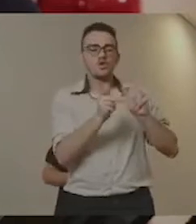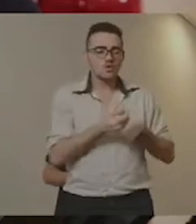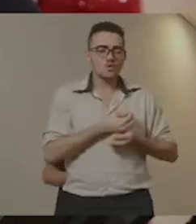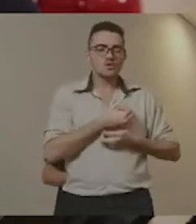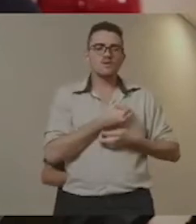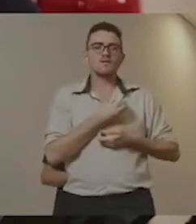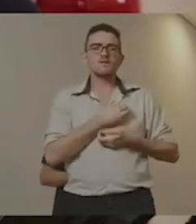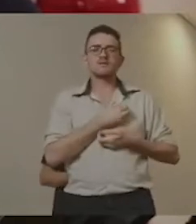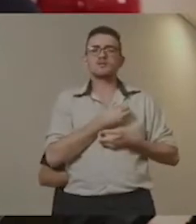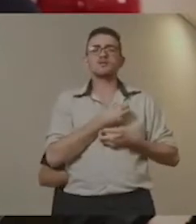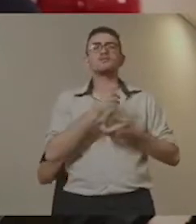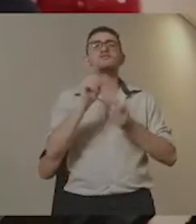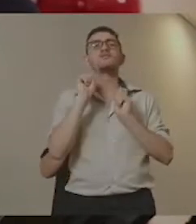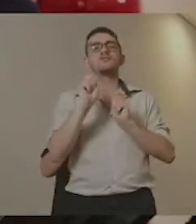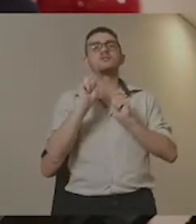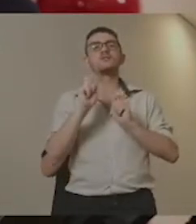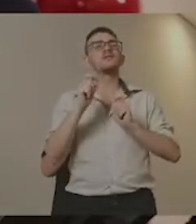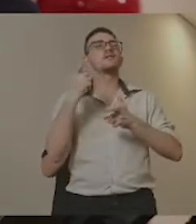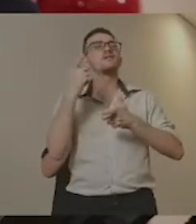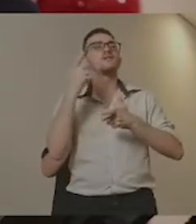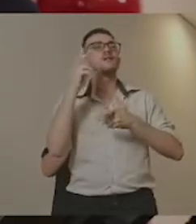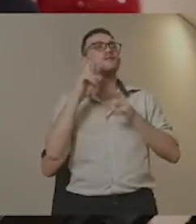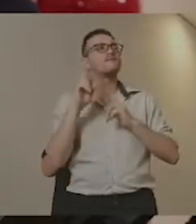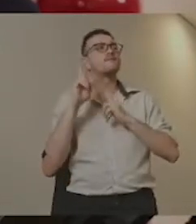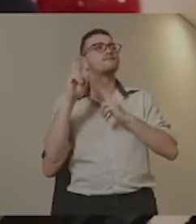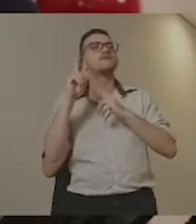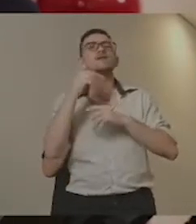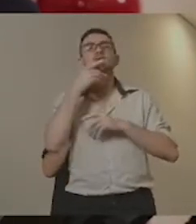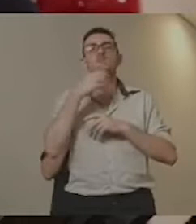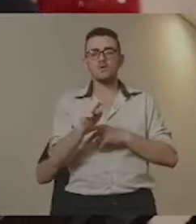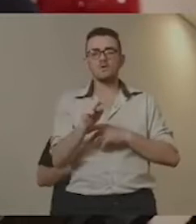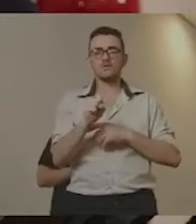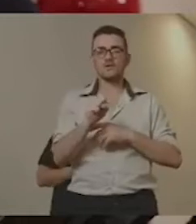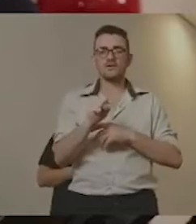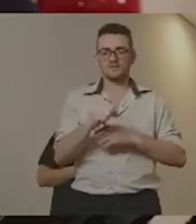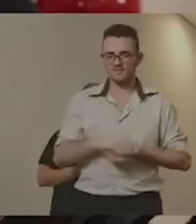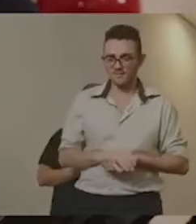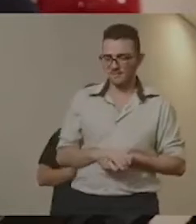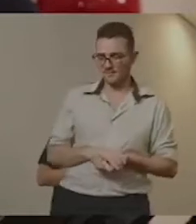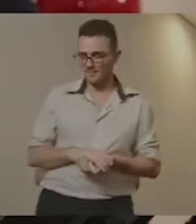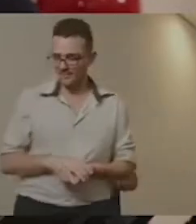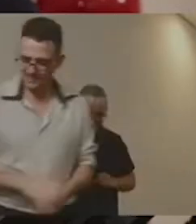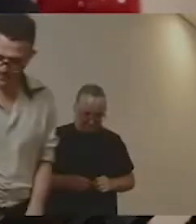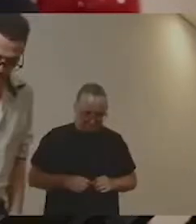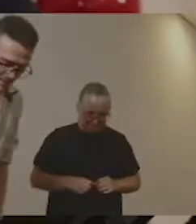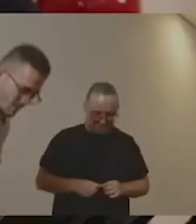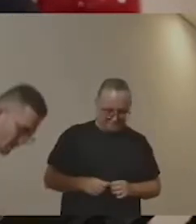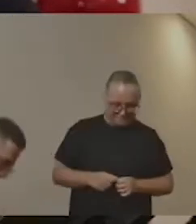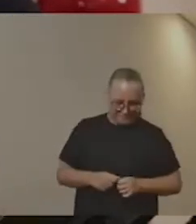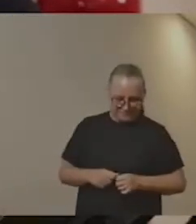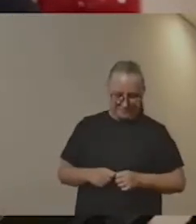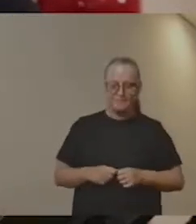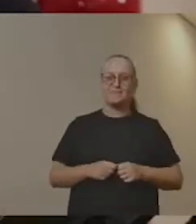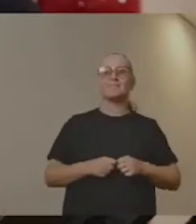muito difícil, você tenha aquele esperançar do Paulo Freire, né? Esperançar. Então, a gente tem que esperançar, a gente tem que transbordar